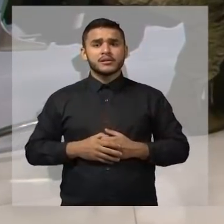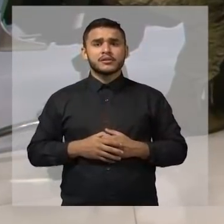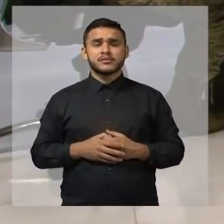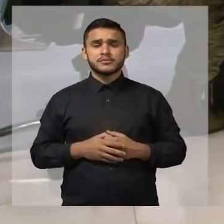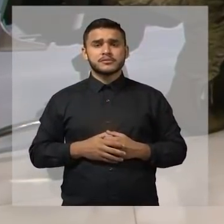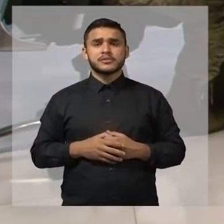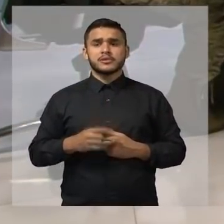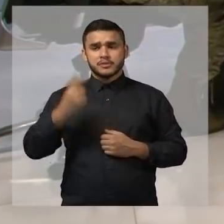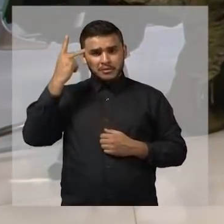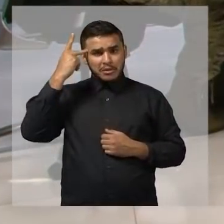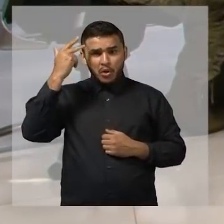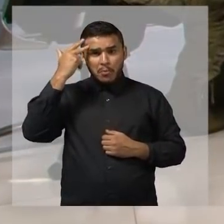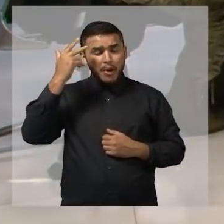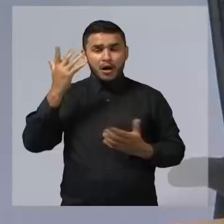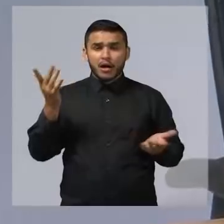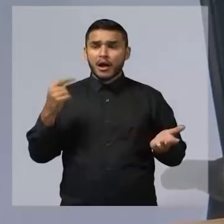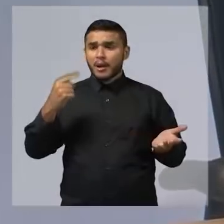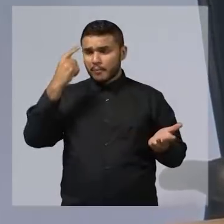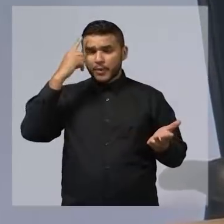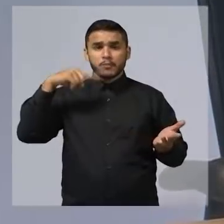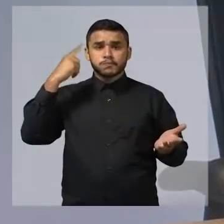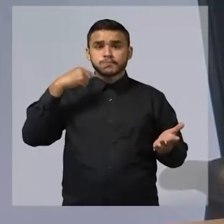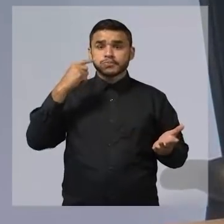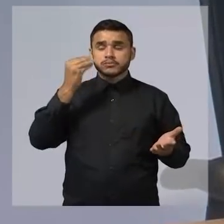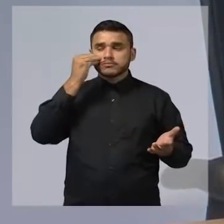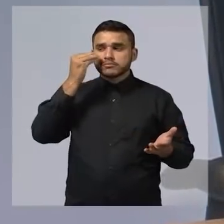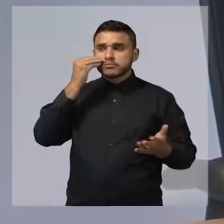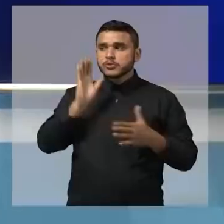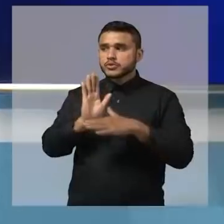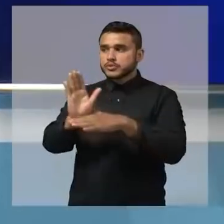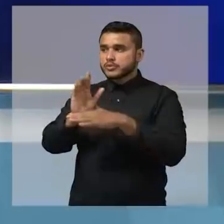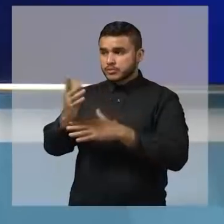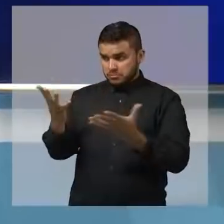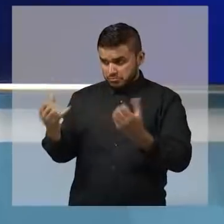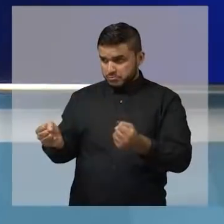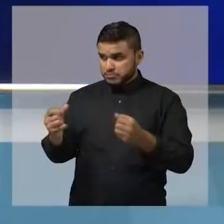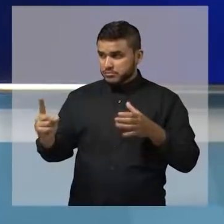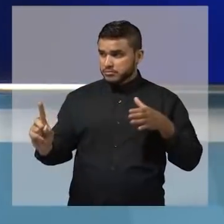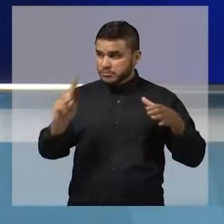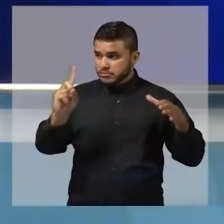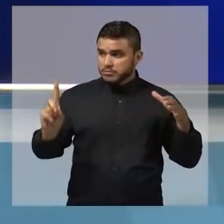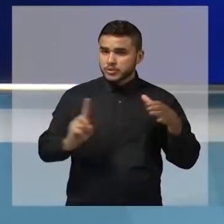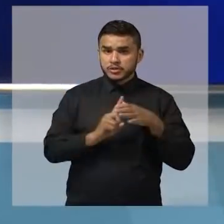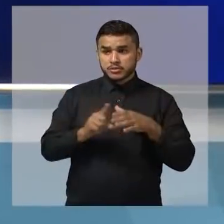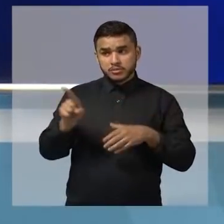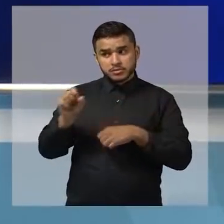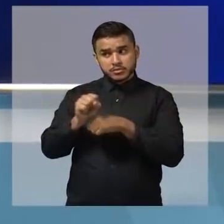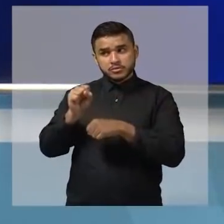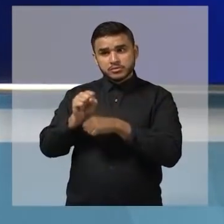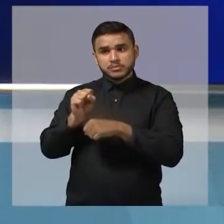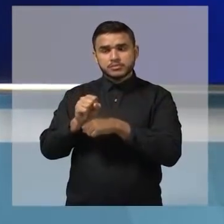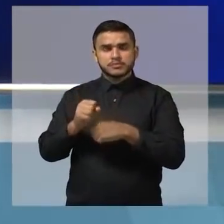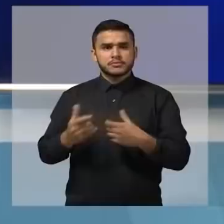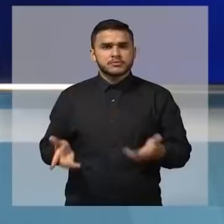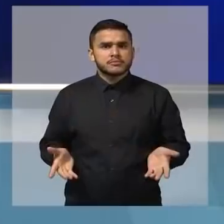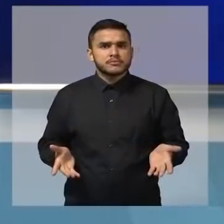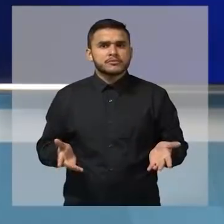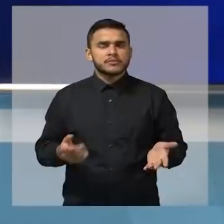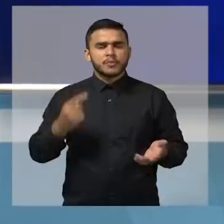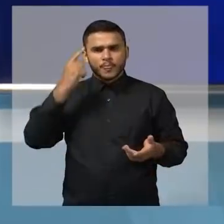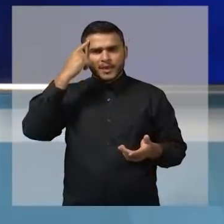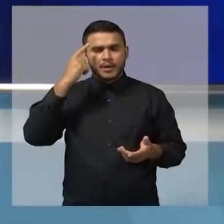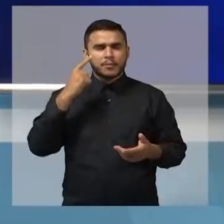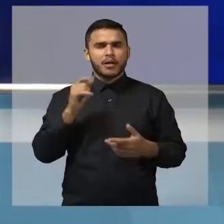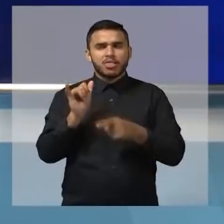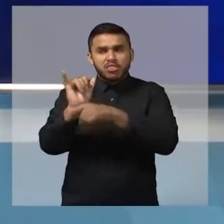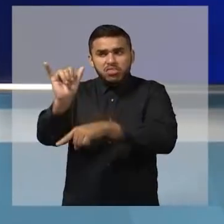Ó, falei que ia lá, ó, agora você faz parte da gente aqui, ele tá devendo pra gente. Então, quer dizer, um calote danado em cima dele. O senhor falava